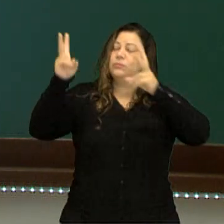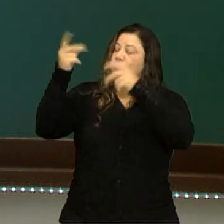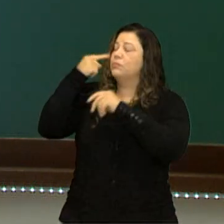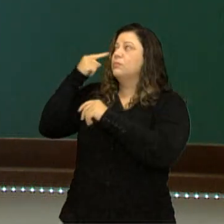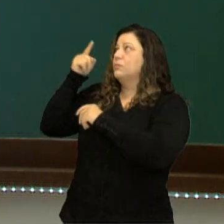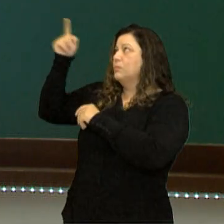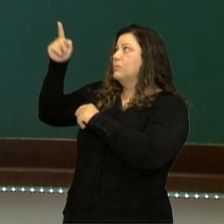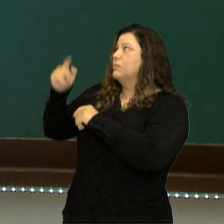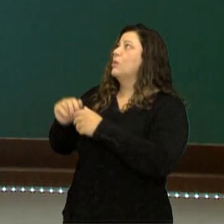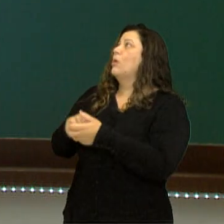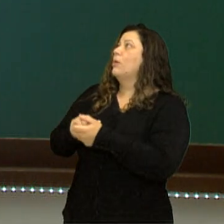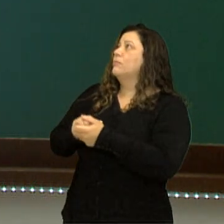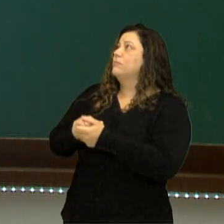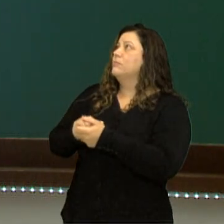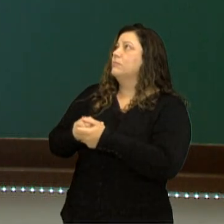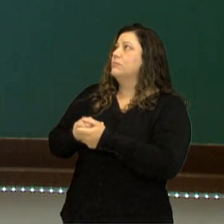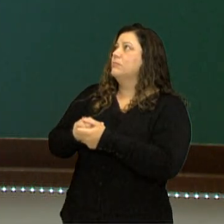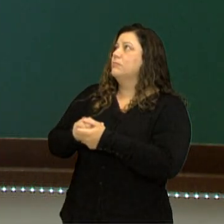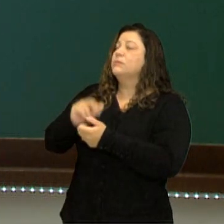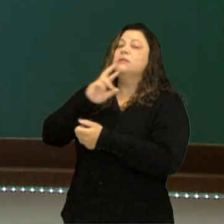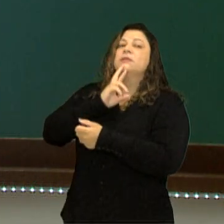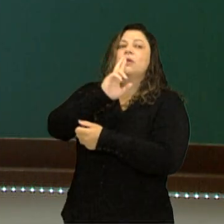volume 2 vale